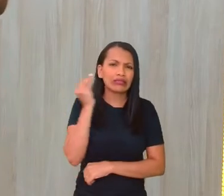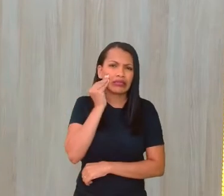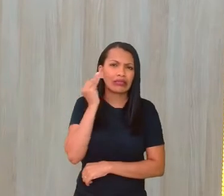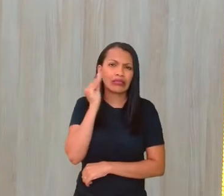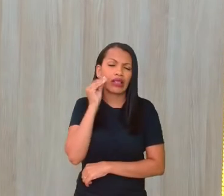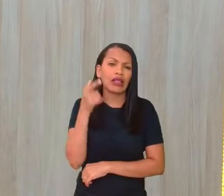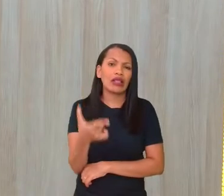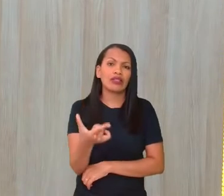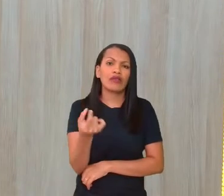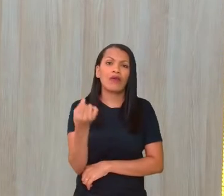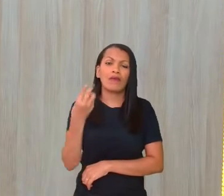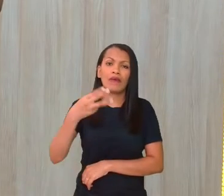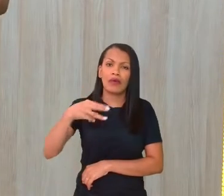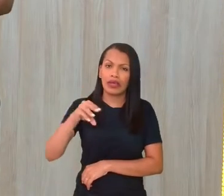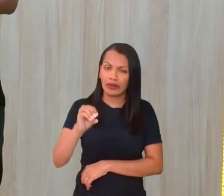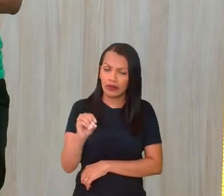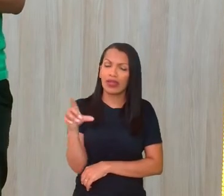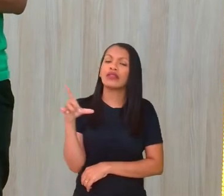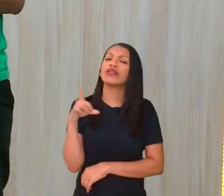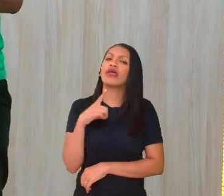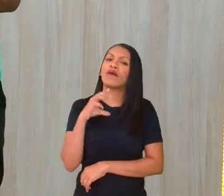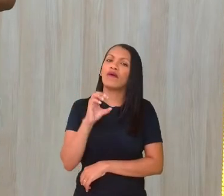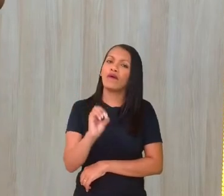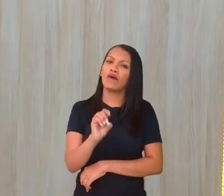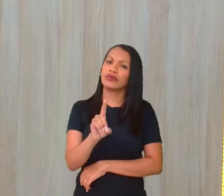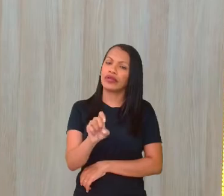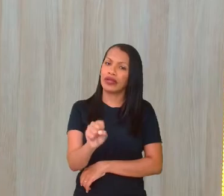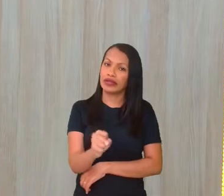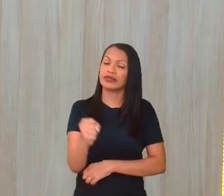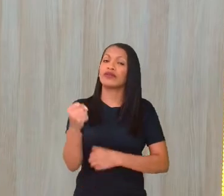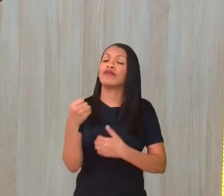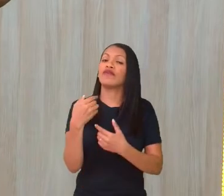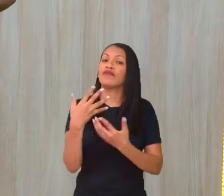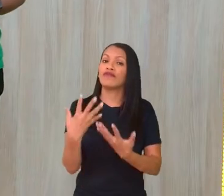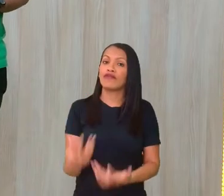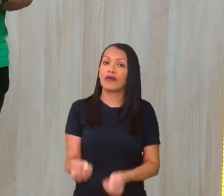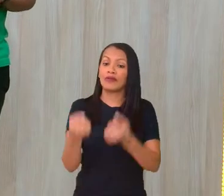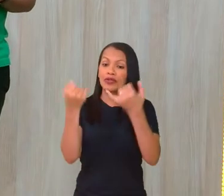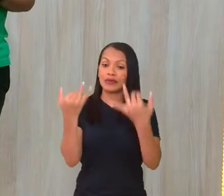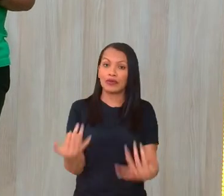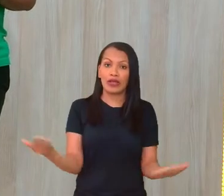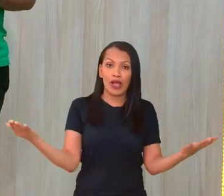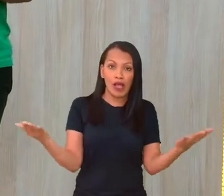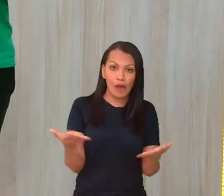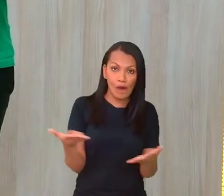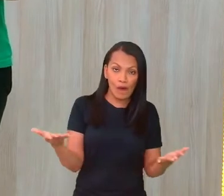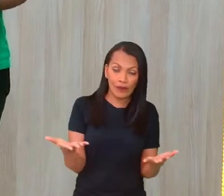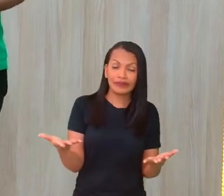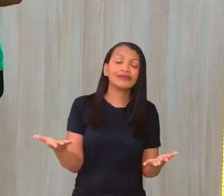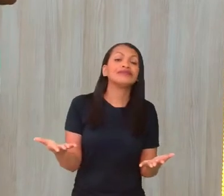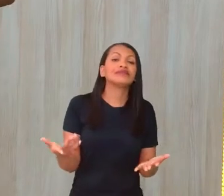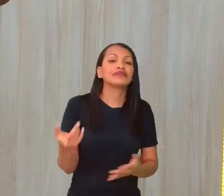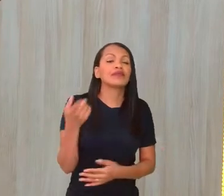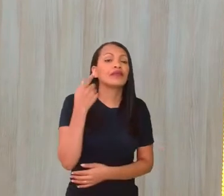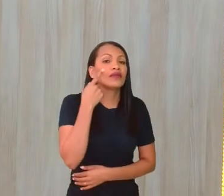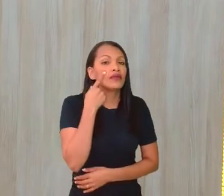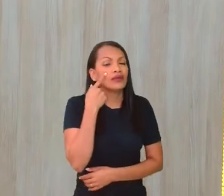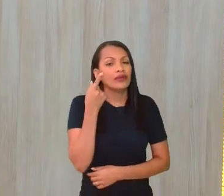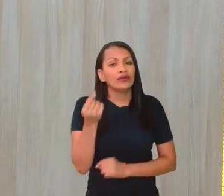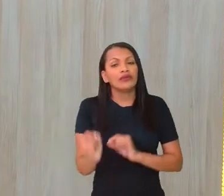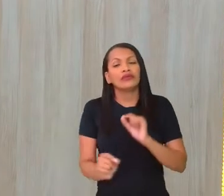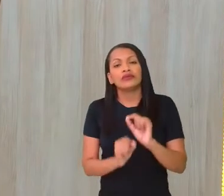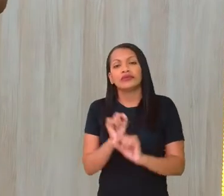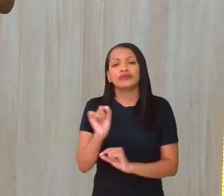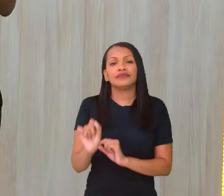exemplo, a gente tem os ODS, né, que a gente também vai falar disso hoje, ODS 2030. E aí, aparentemente,